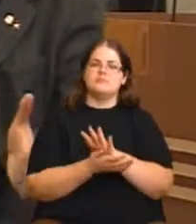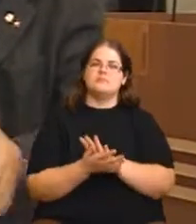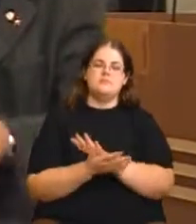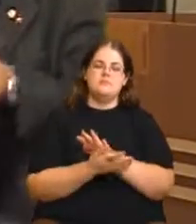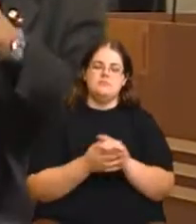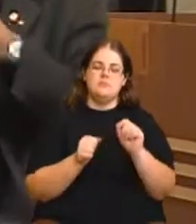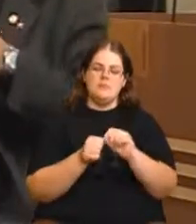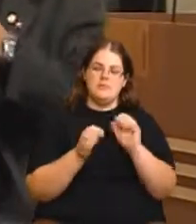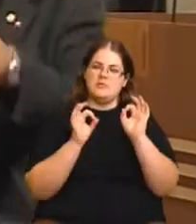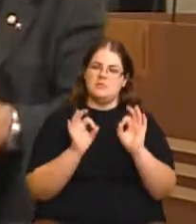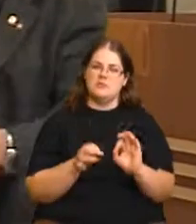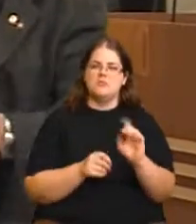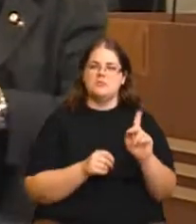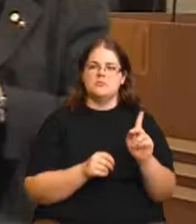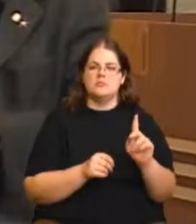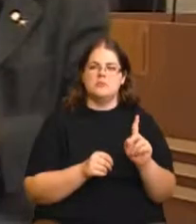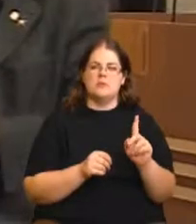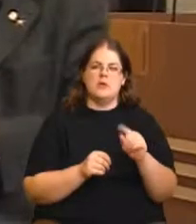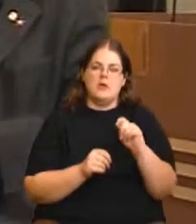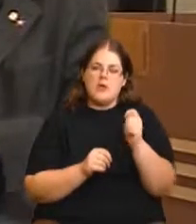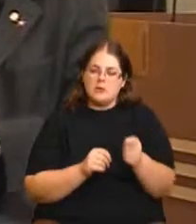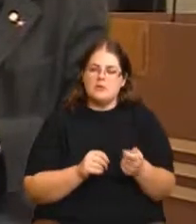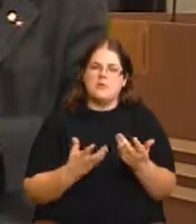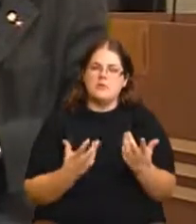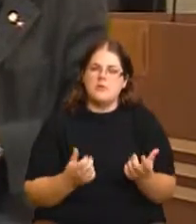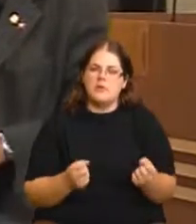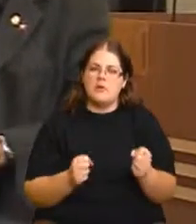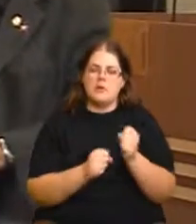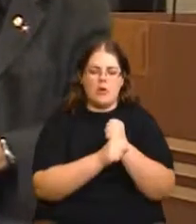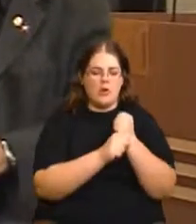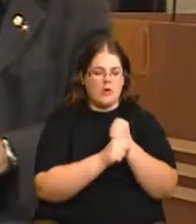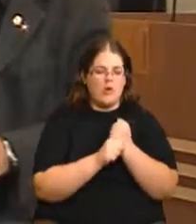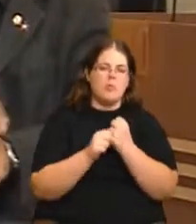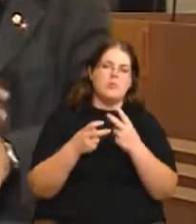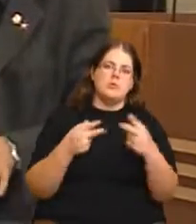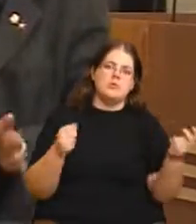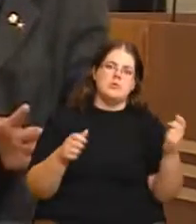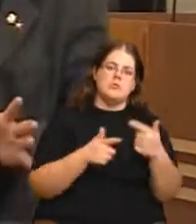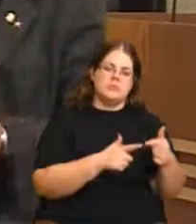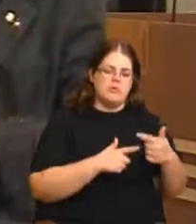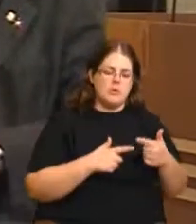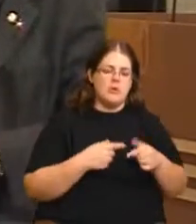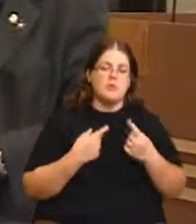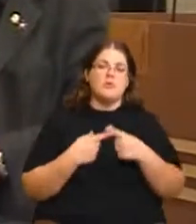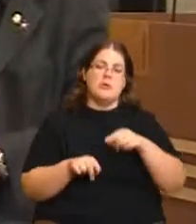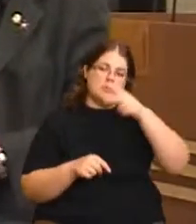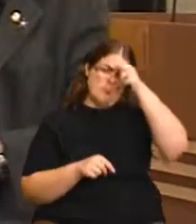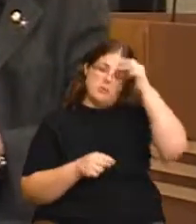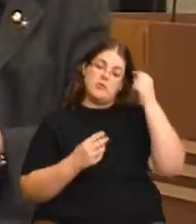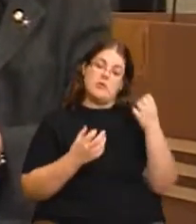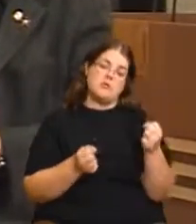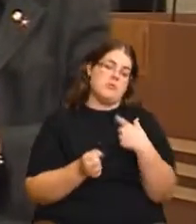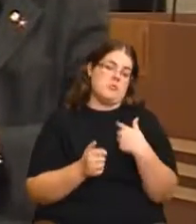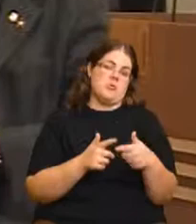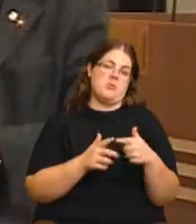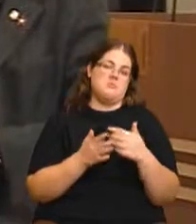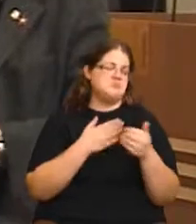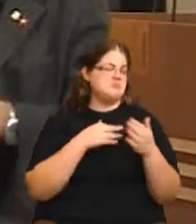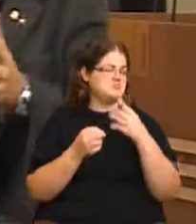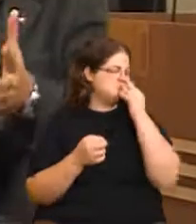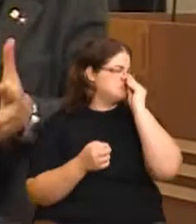a obra, autorizaram fazer a obra que ia dar problema, foram comunicados que ia dar problema, mesmo assim a Prefeitura mandou fazer, então isso já